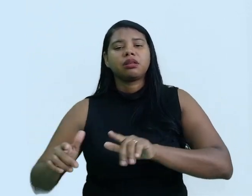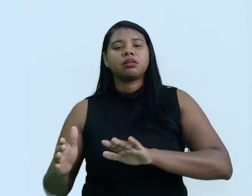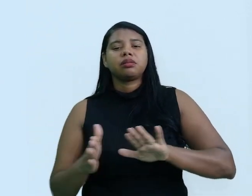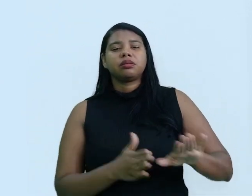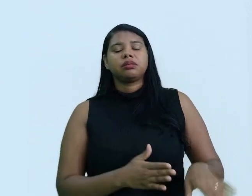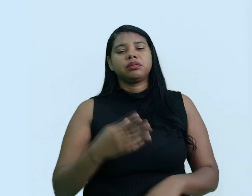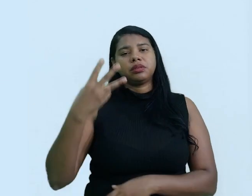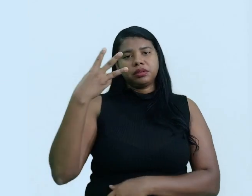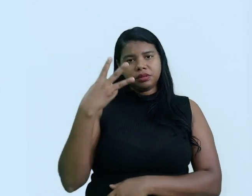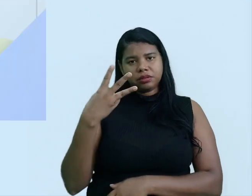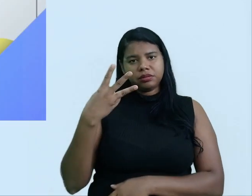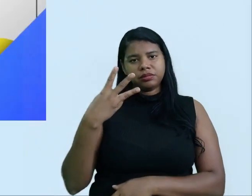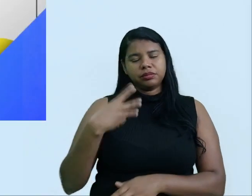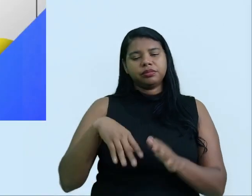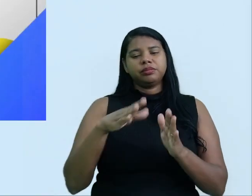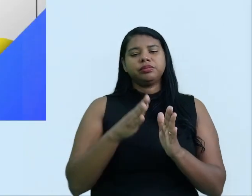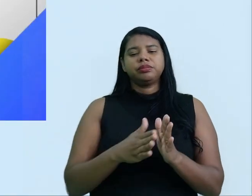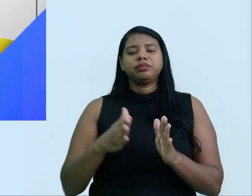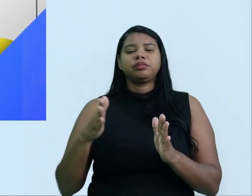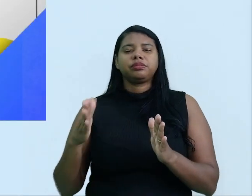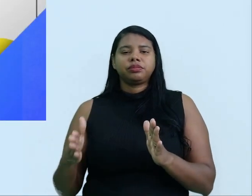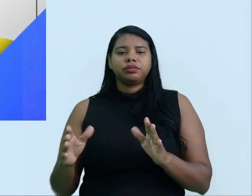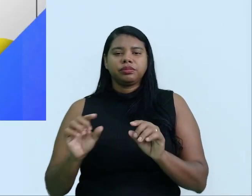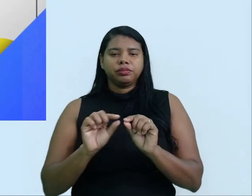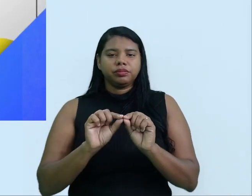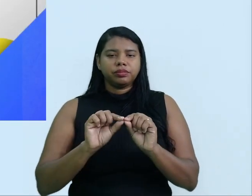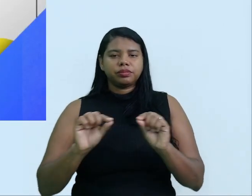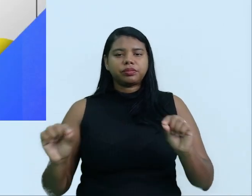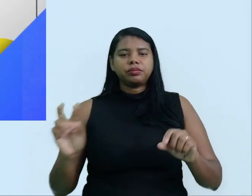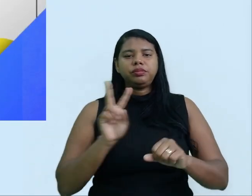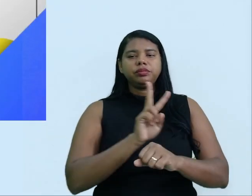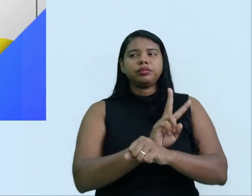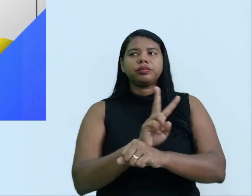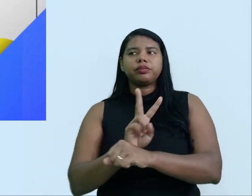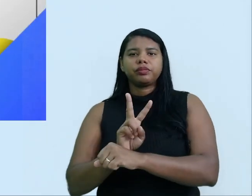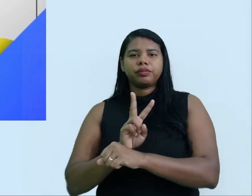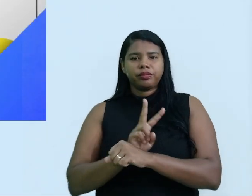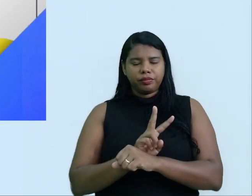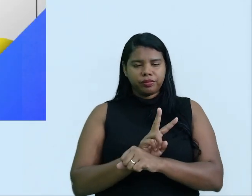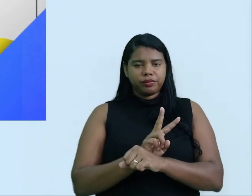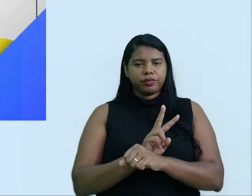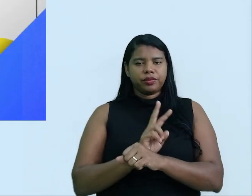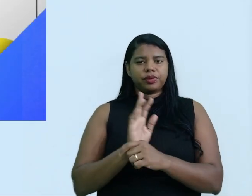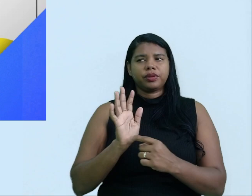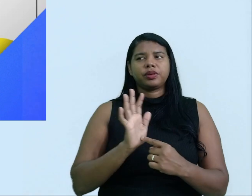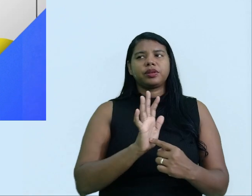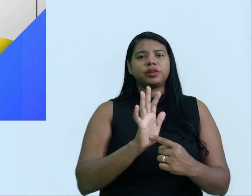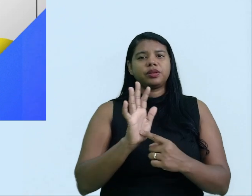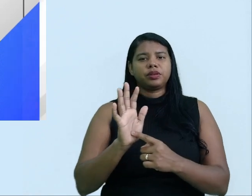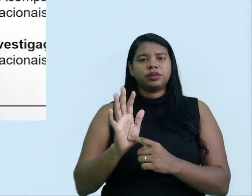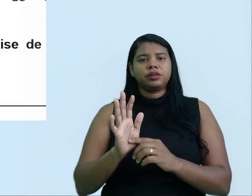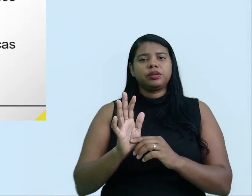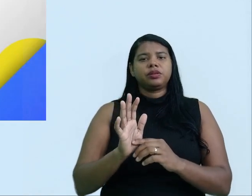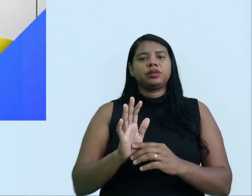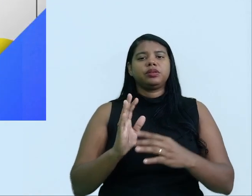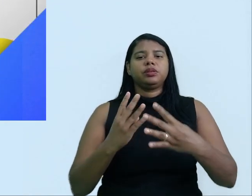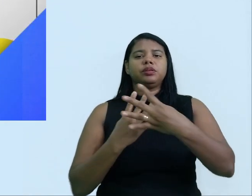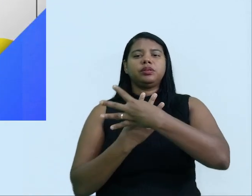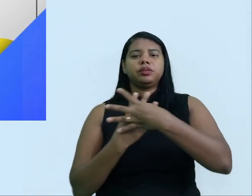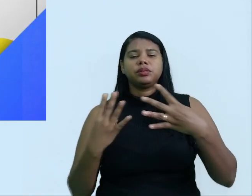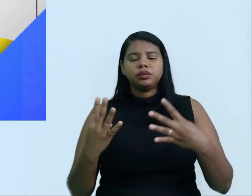terceira etapa é o estabelecimento de medidas de prevenção com prioridades e um cronograma a ser